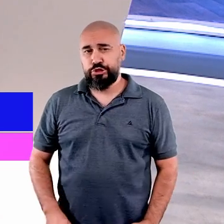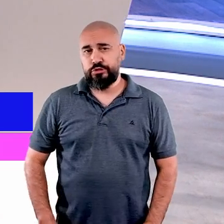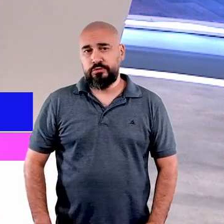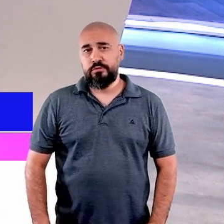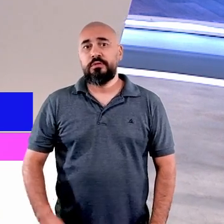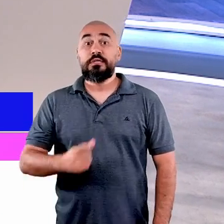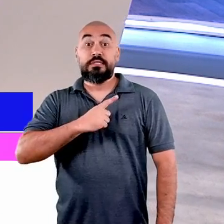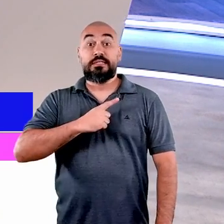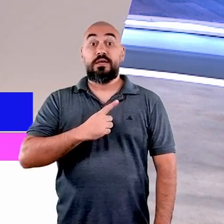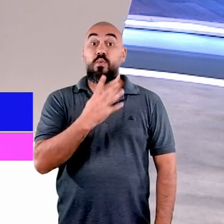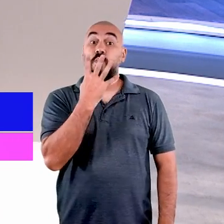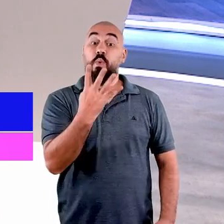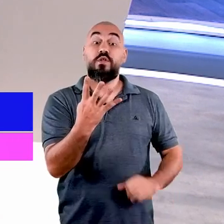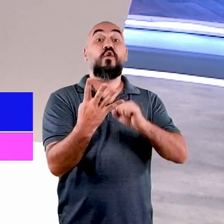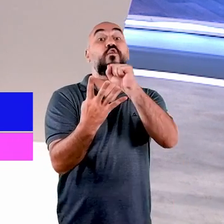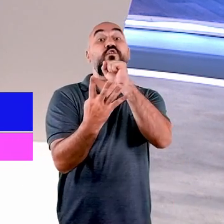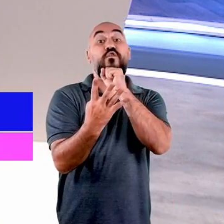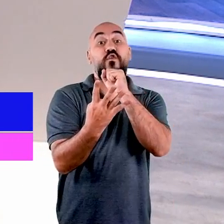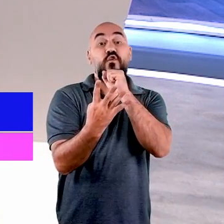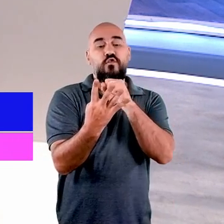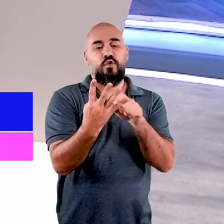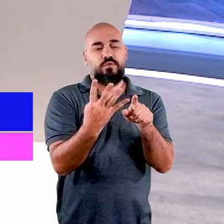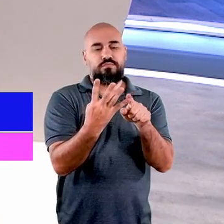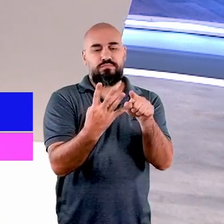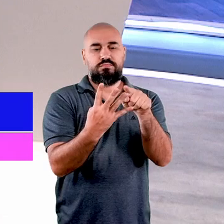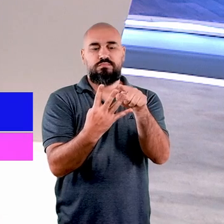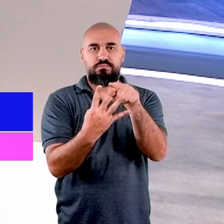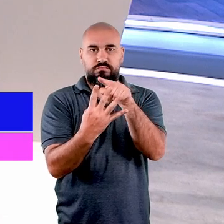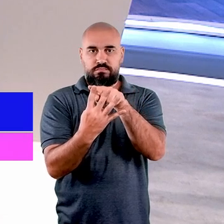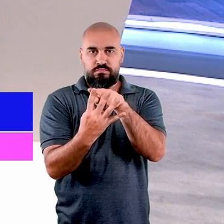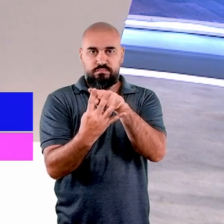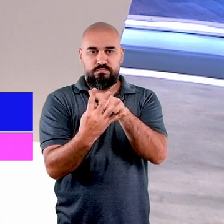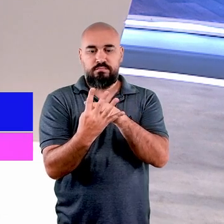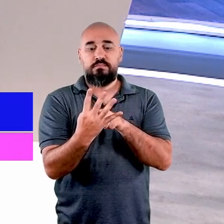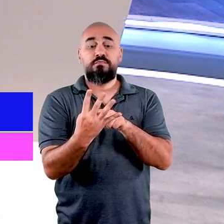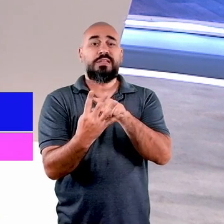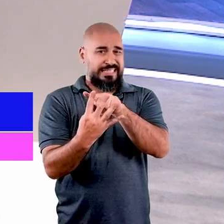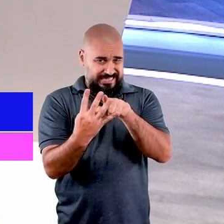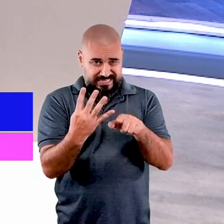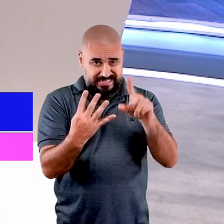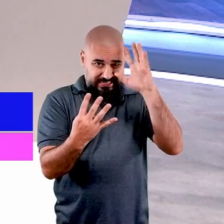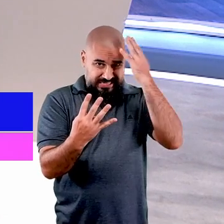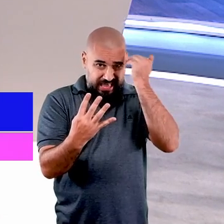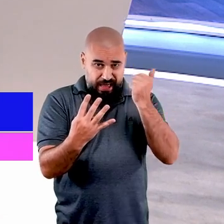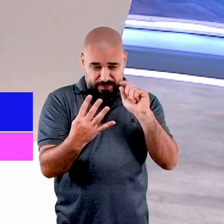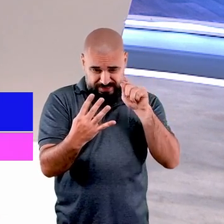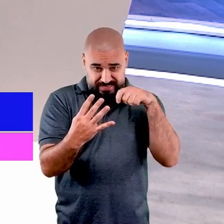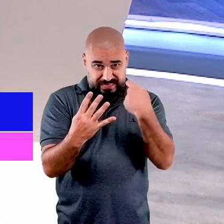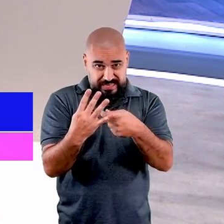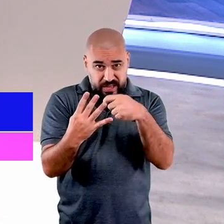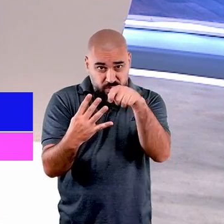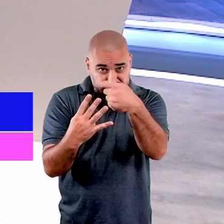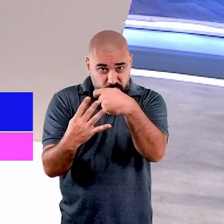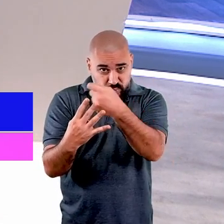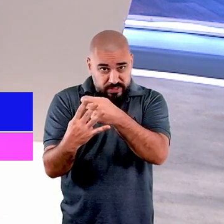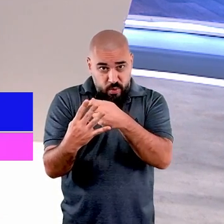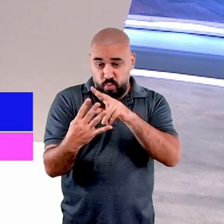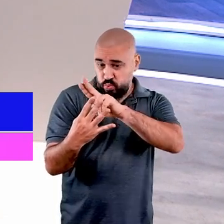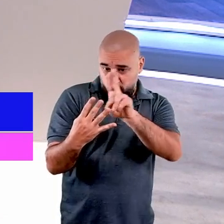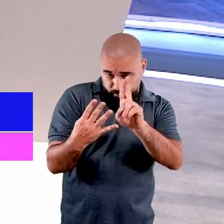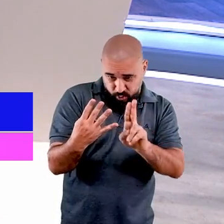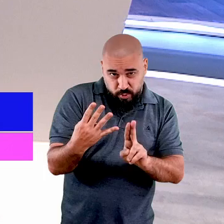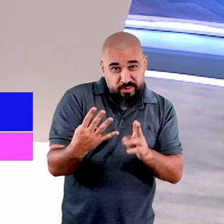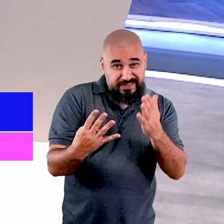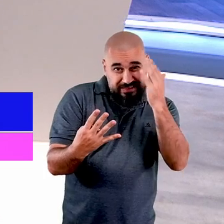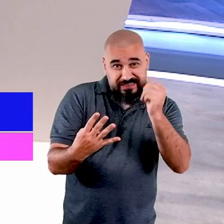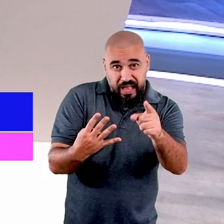temos 4 avós. Você sabe o nome dos seus 4 avós? Sim, pastor, não sei. Isso